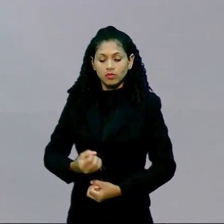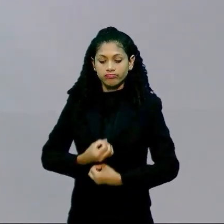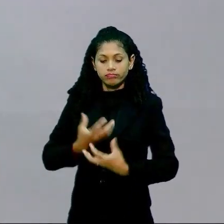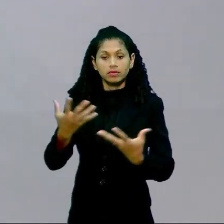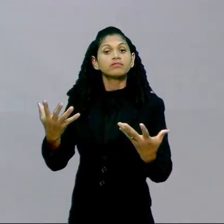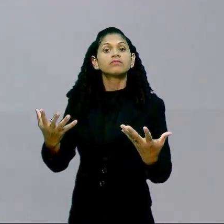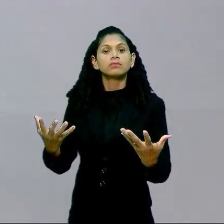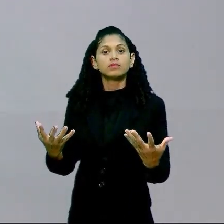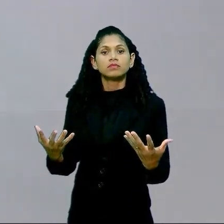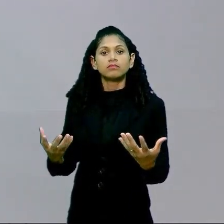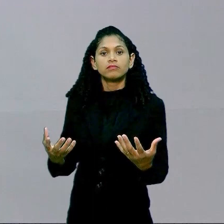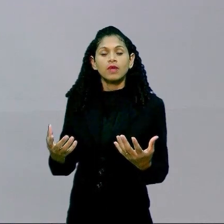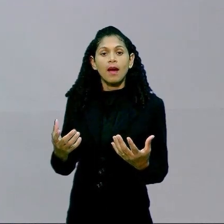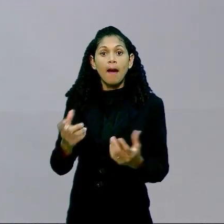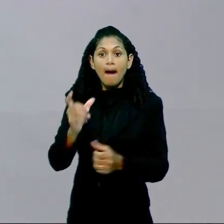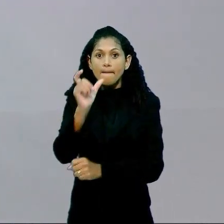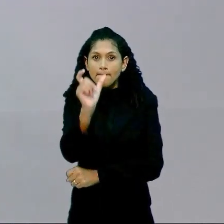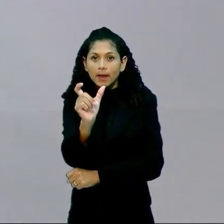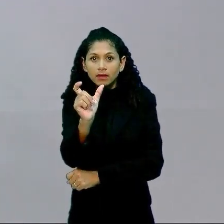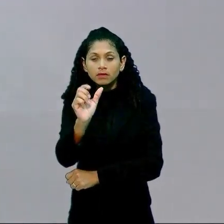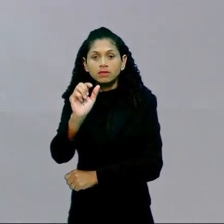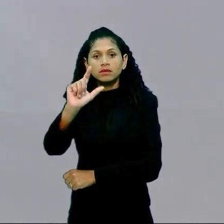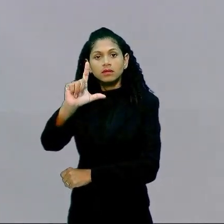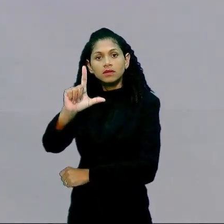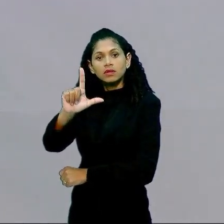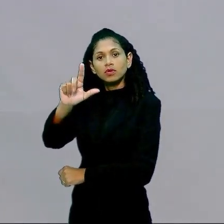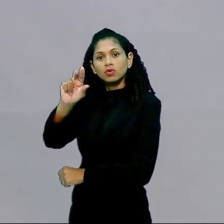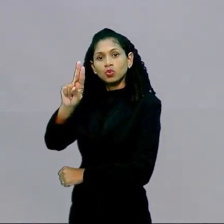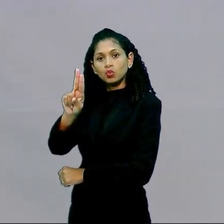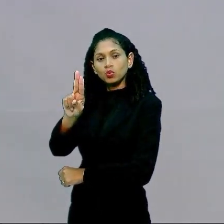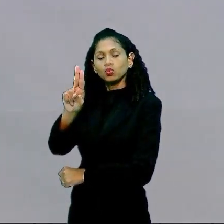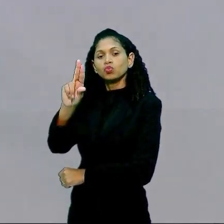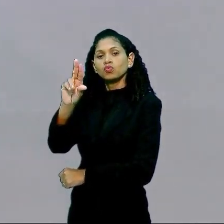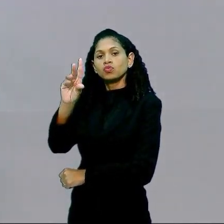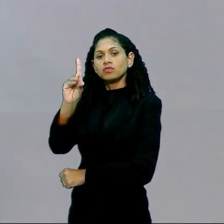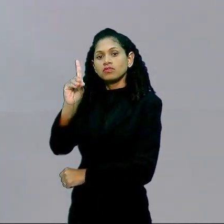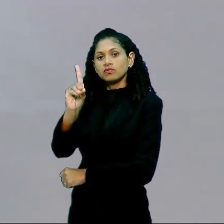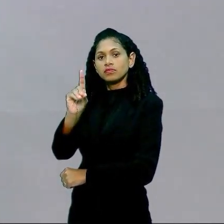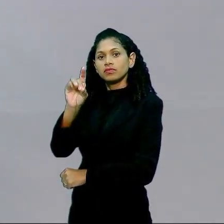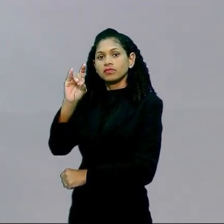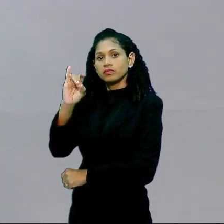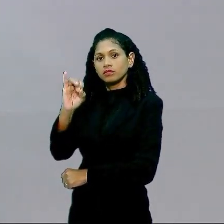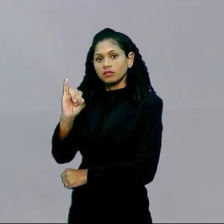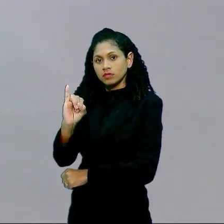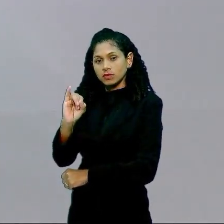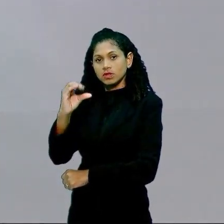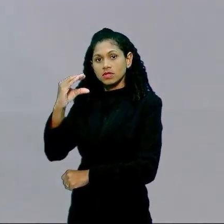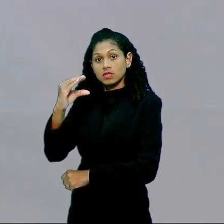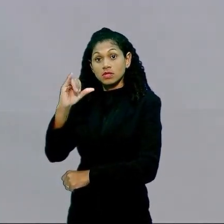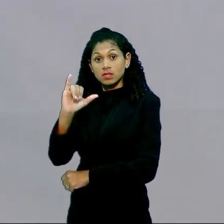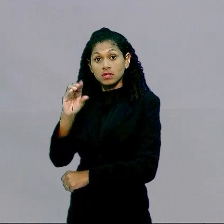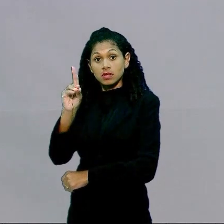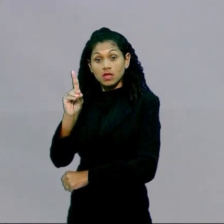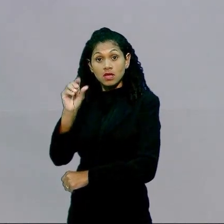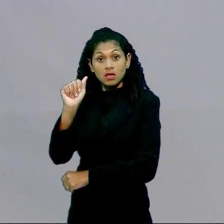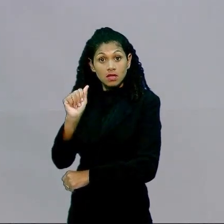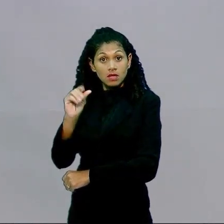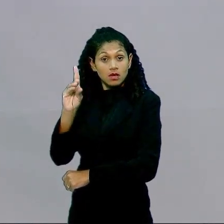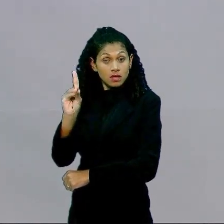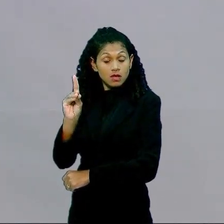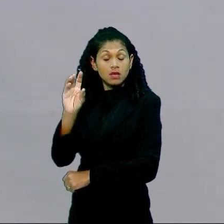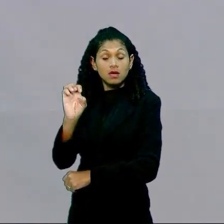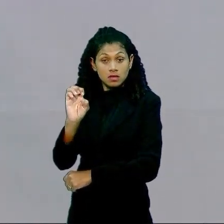essa palavra, lembrem dela, ludicidade, é essa dinâmica de ser livre e expressar. Os